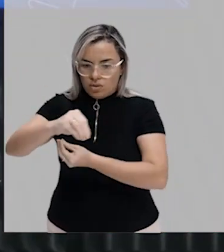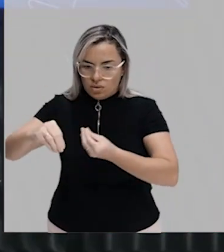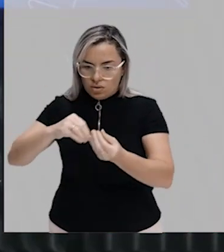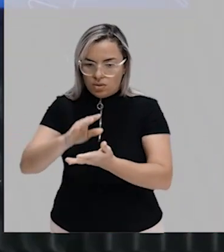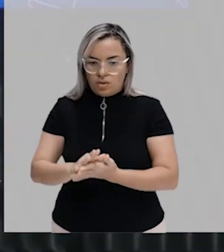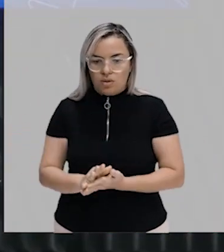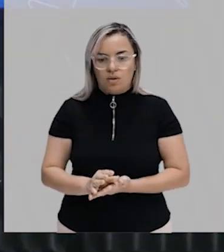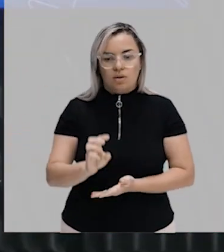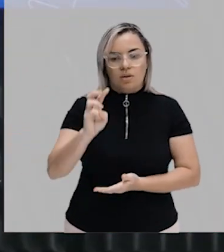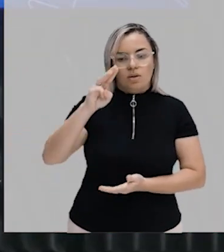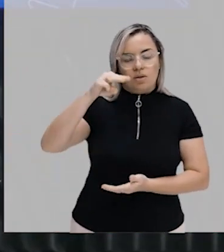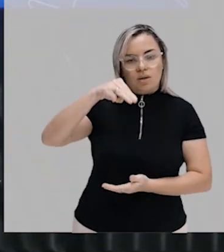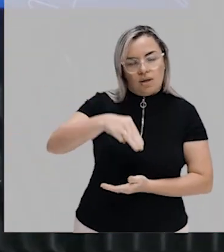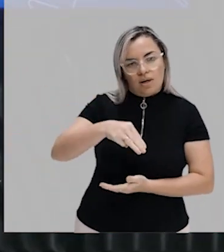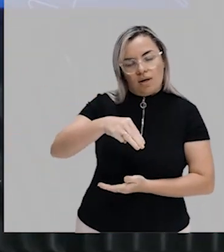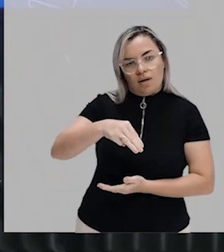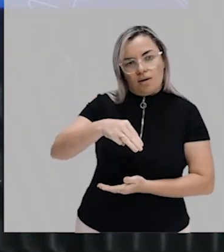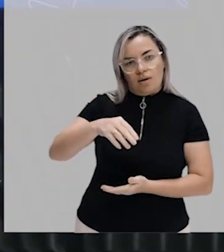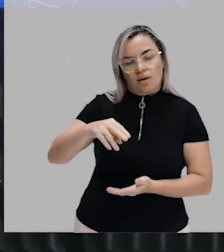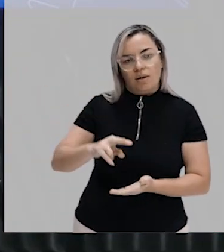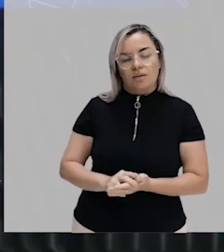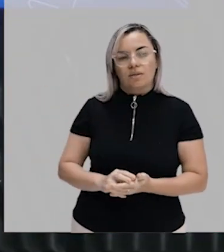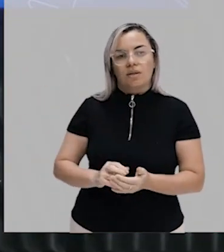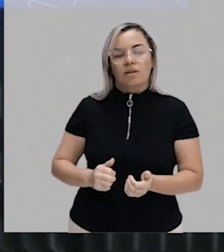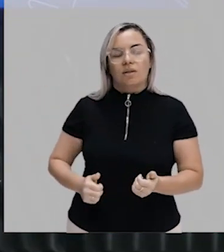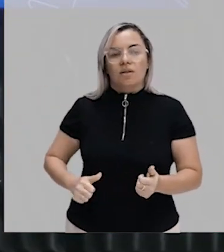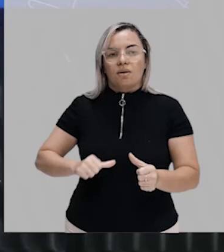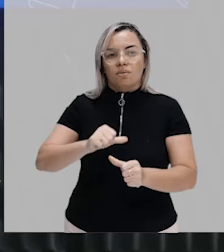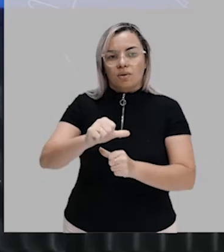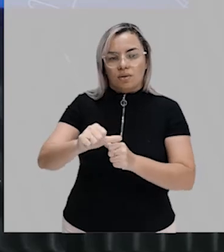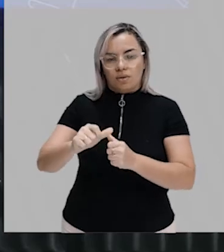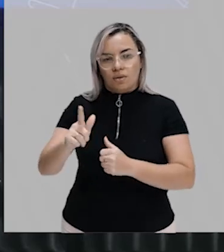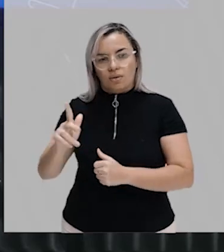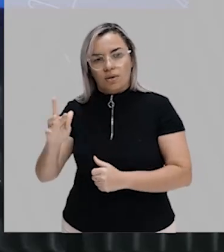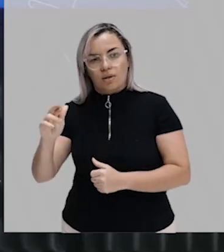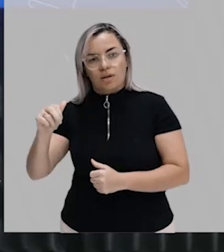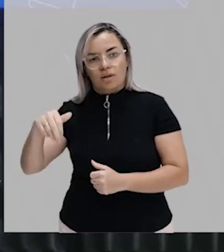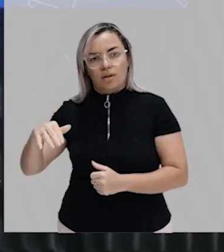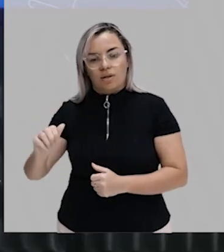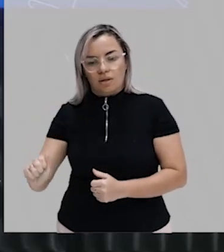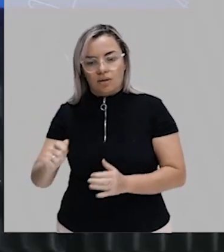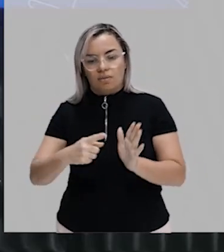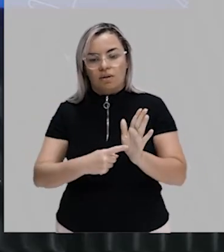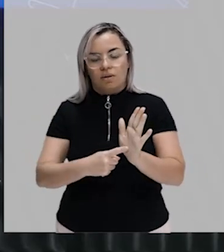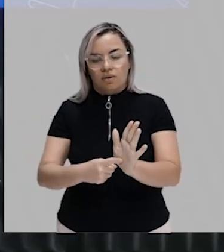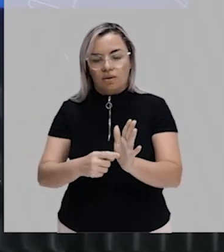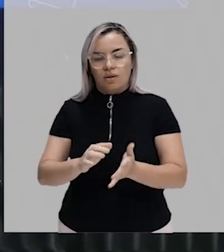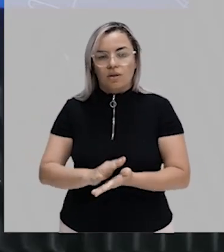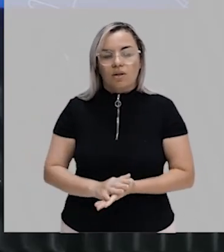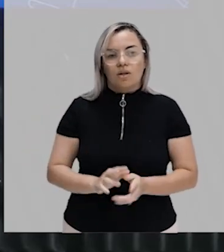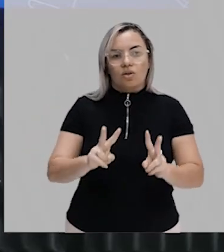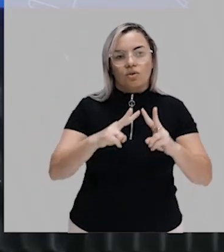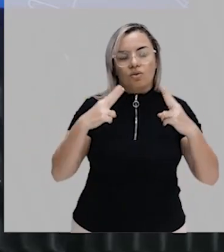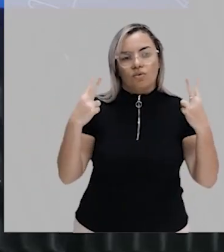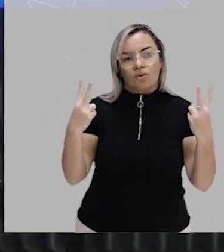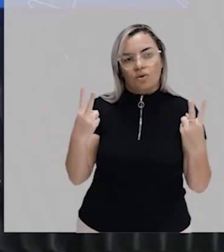em gramas e o volume sendo expresso em litros. Agora nós vamos abordar algumas questões para a